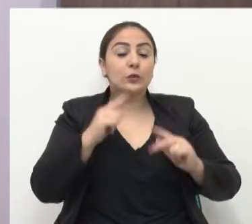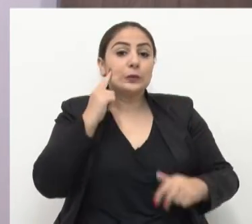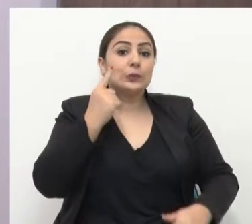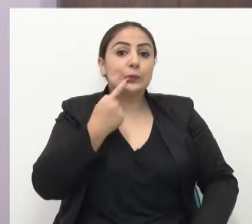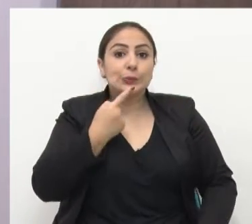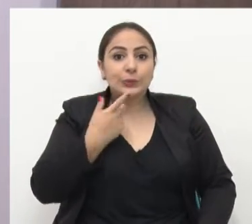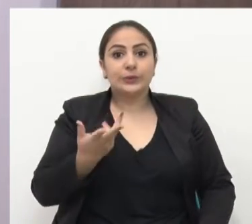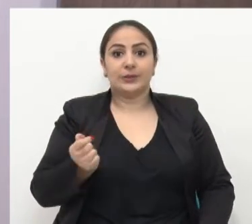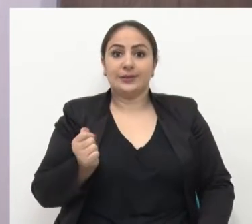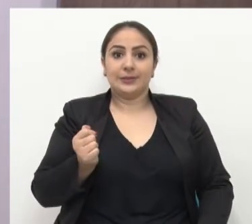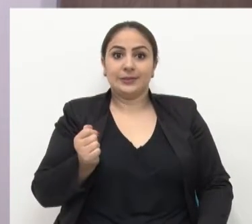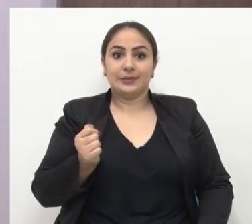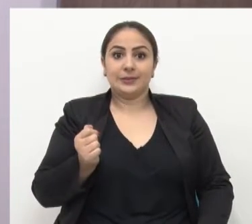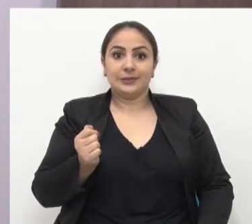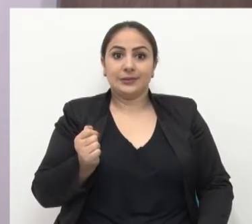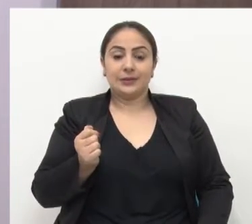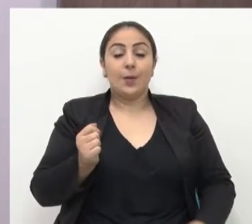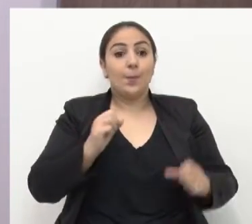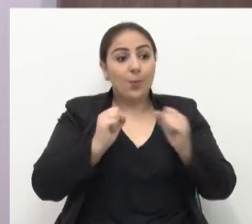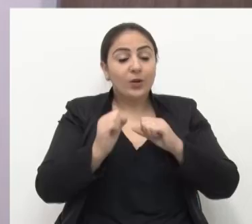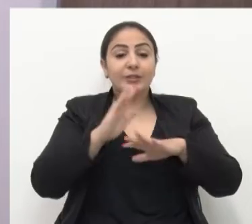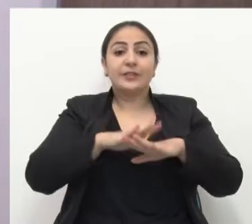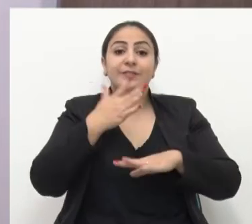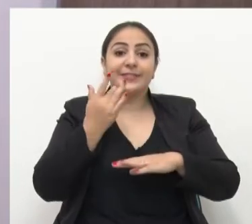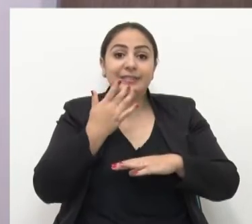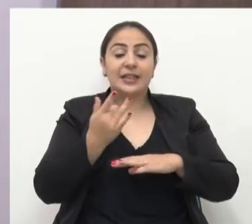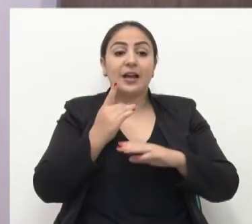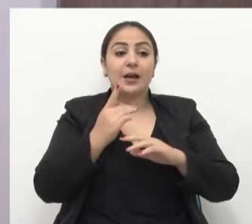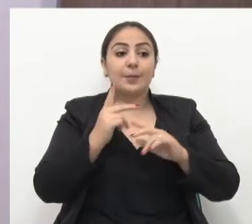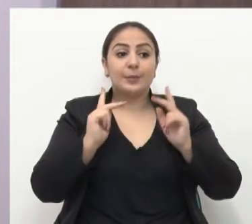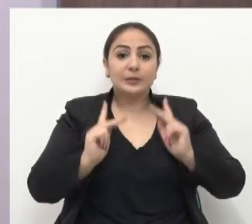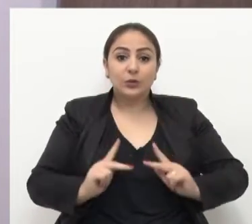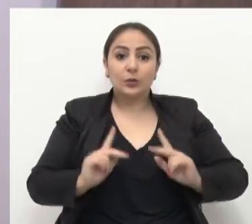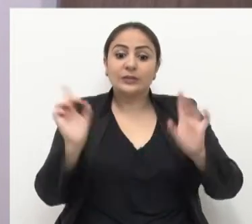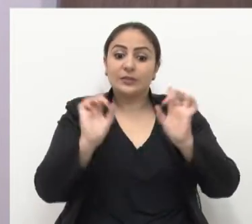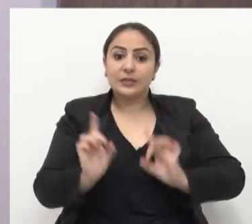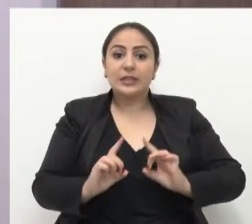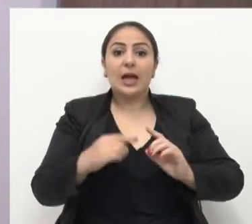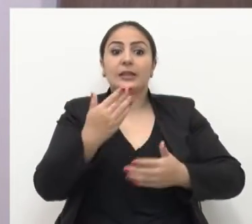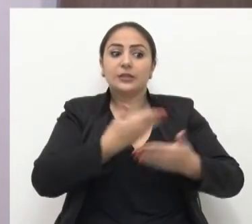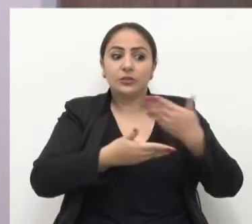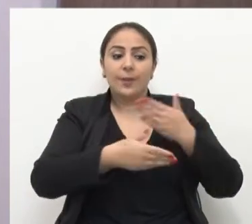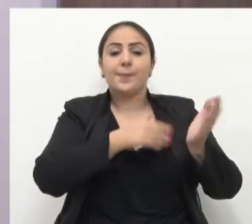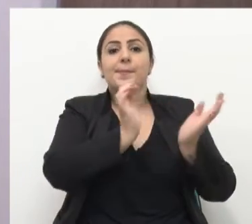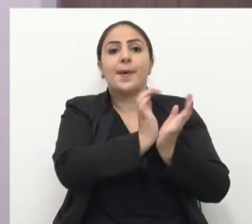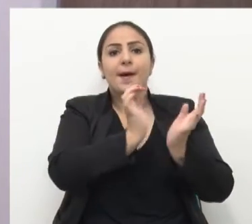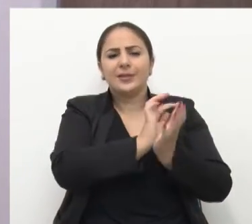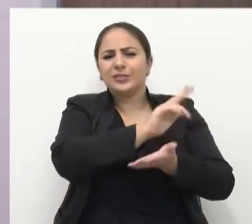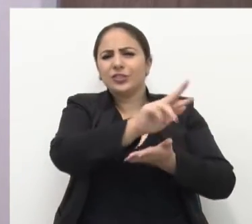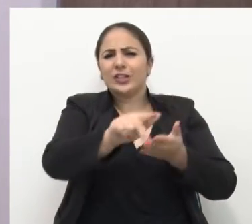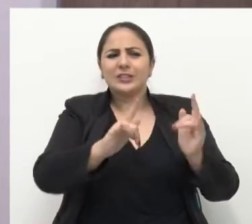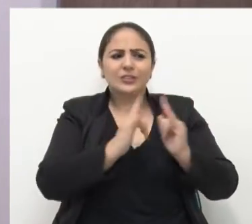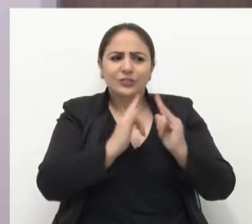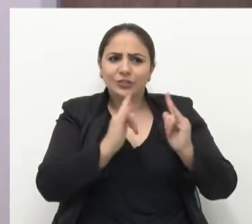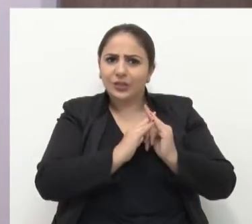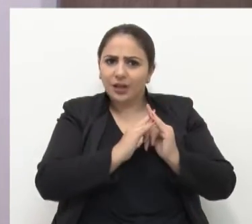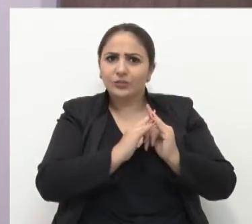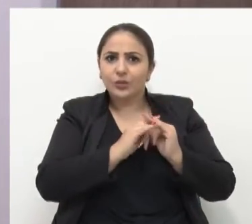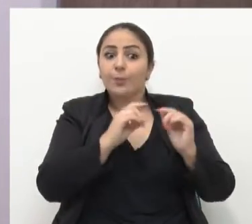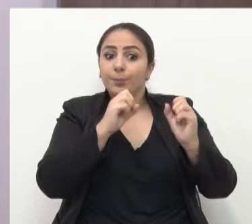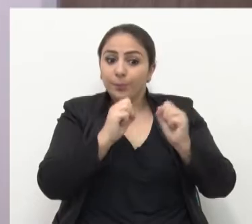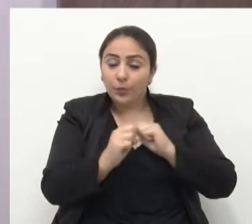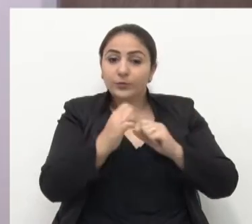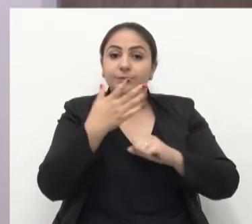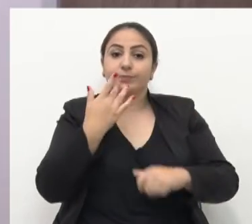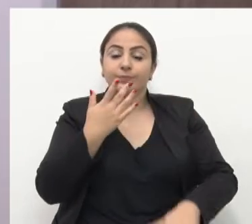às pessoas surdas podem captar a facilitar a vida de pessoas deficientes que são atendidos da apae são atendidas em várias entidades